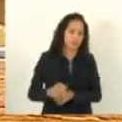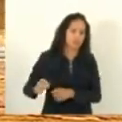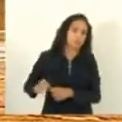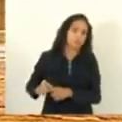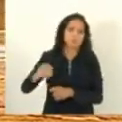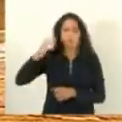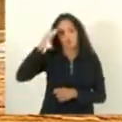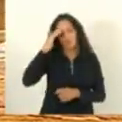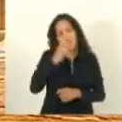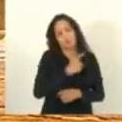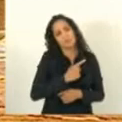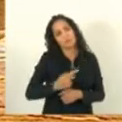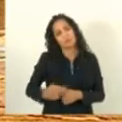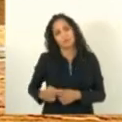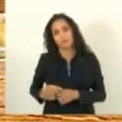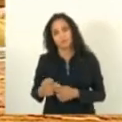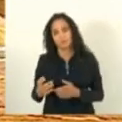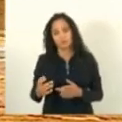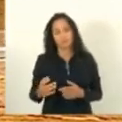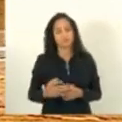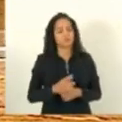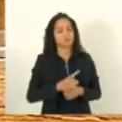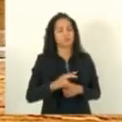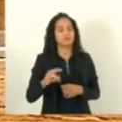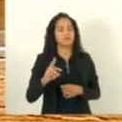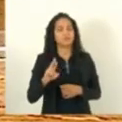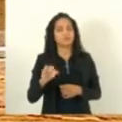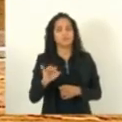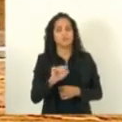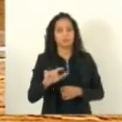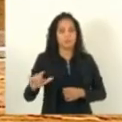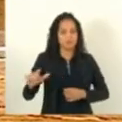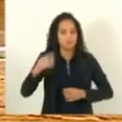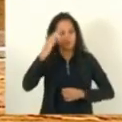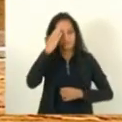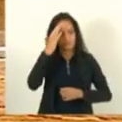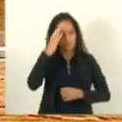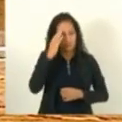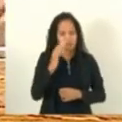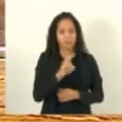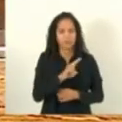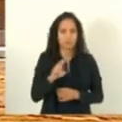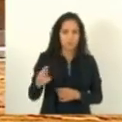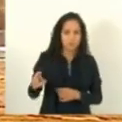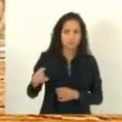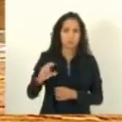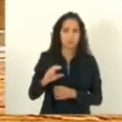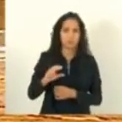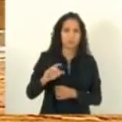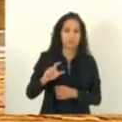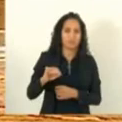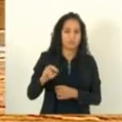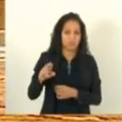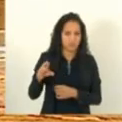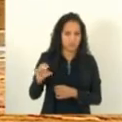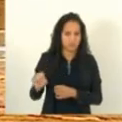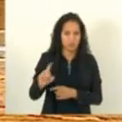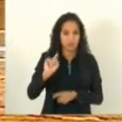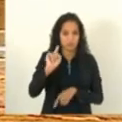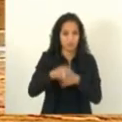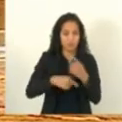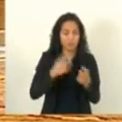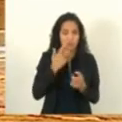Obrigado, presidente. Doutor Rafael sabe muito bem que eu falei de Kernicterus. Depois eu vou falar com a taquigrafia como é que